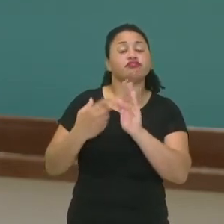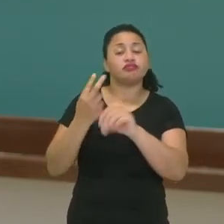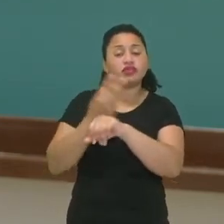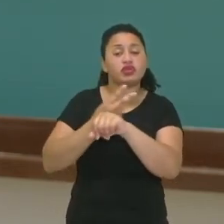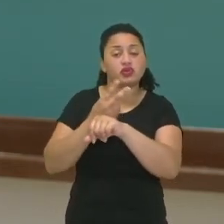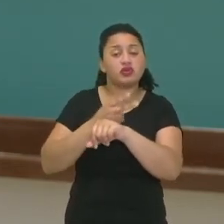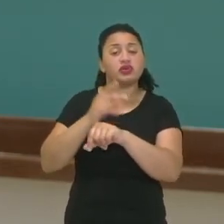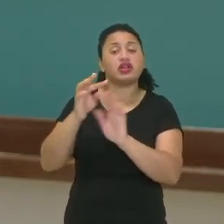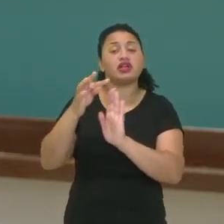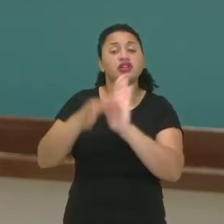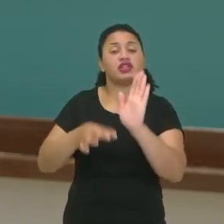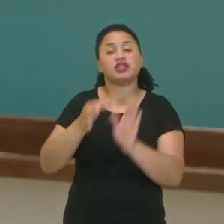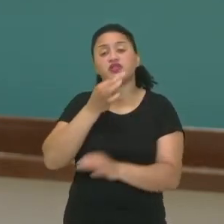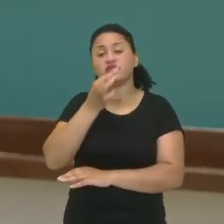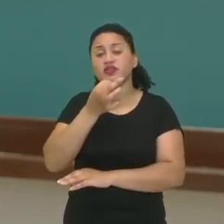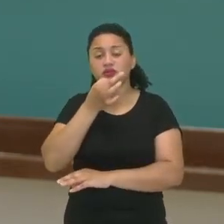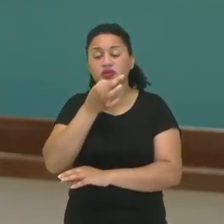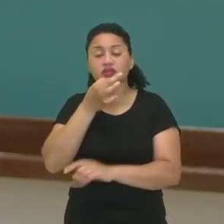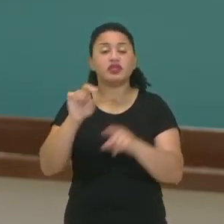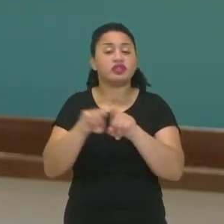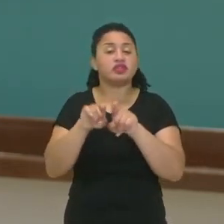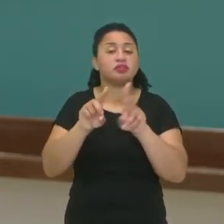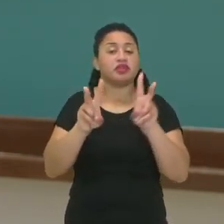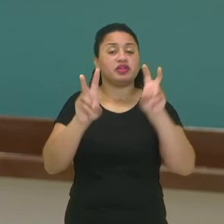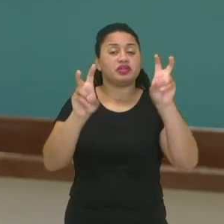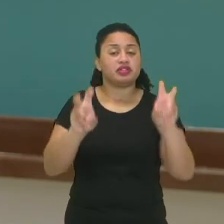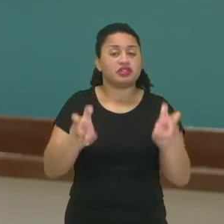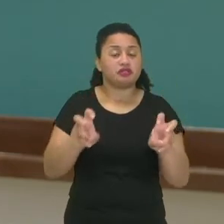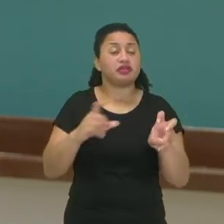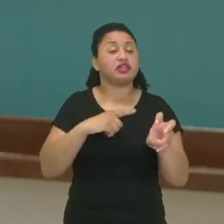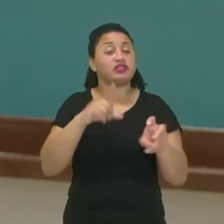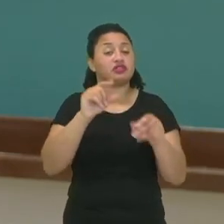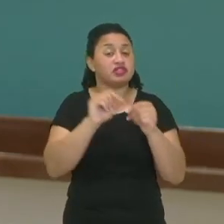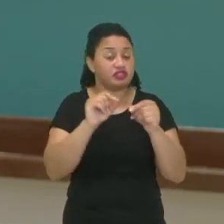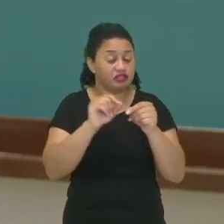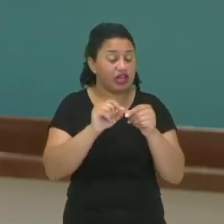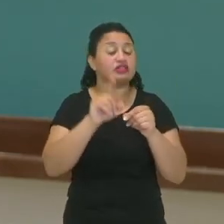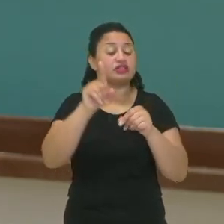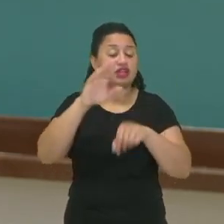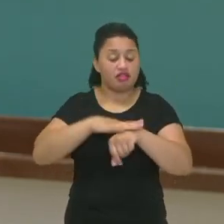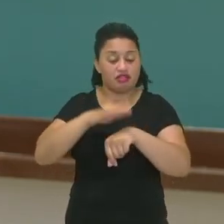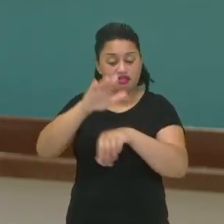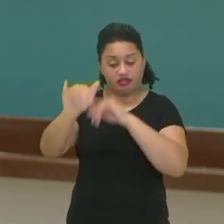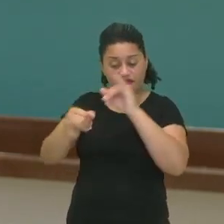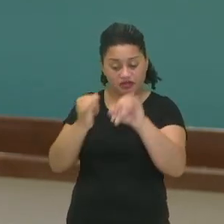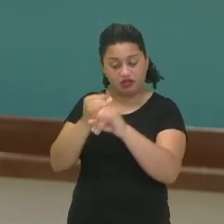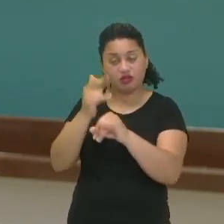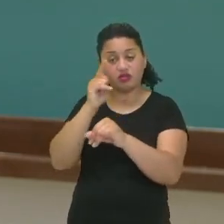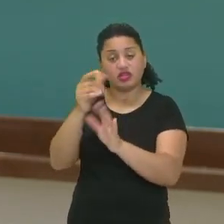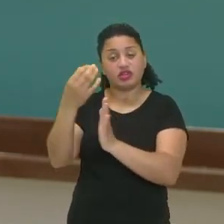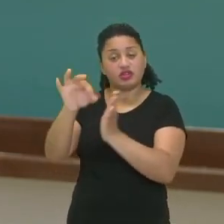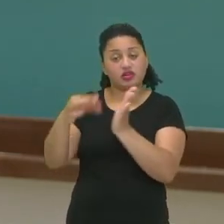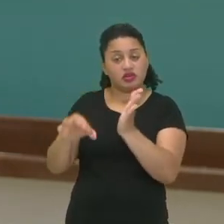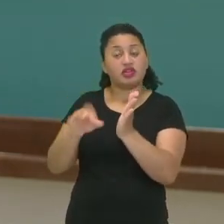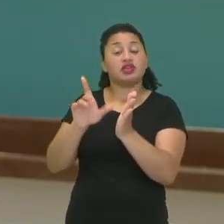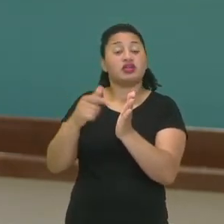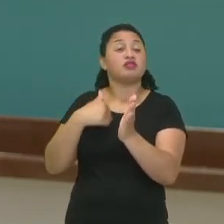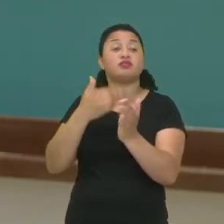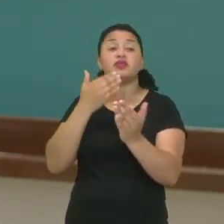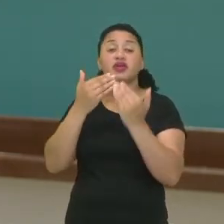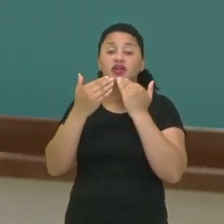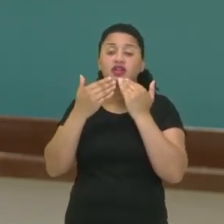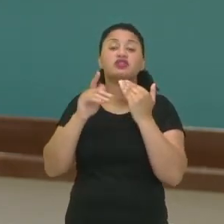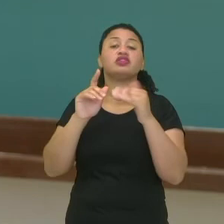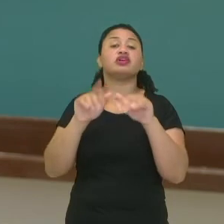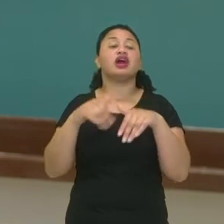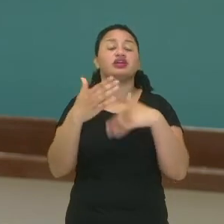artigo de opinião e os temas que você tem ali. E faz a correção online. Faz essa solicitação de correção online. E você